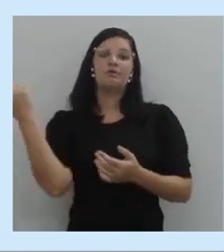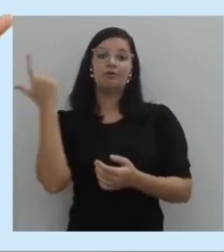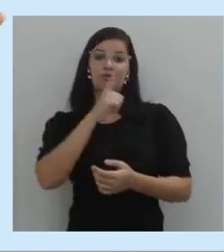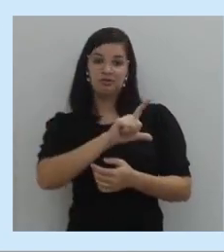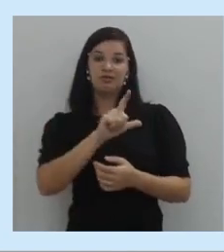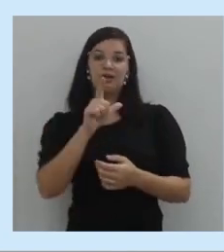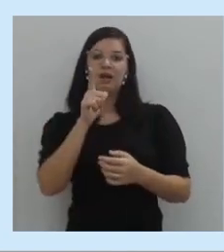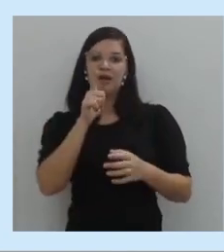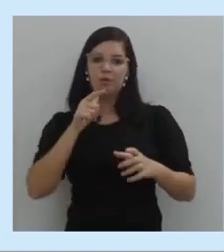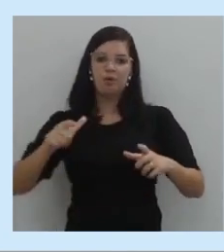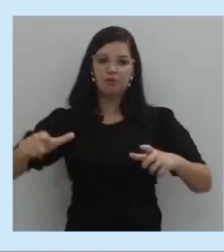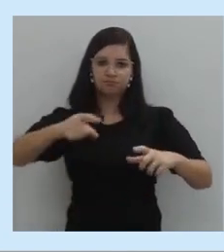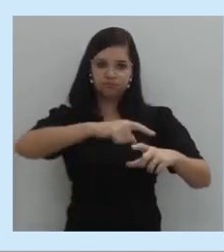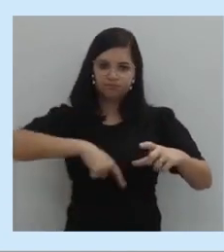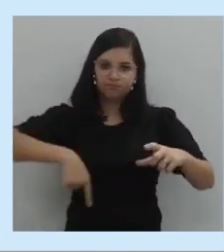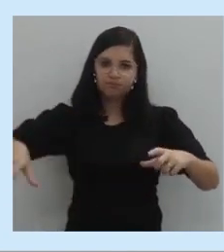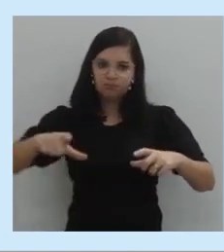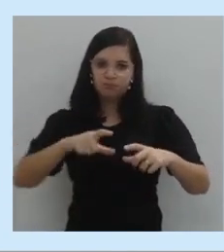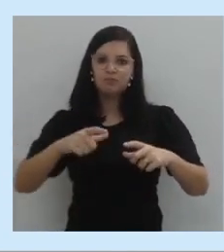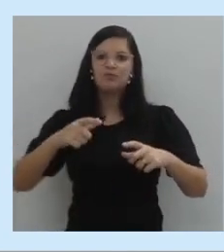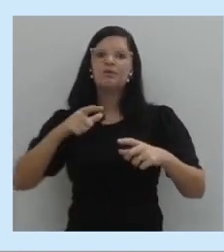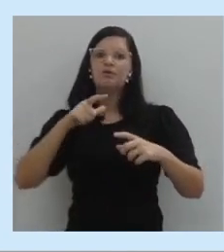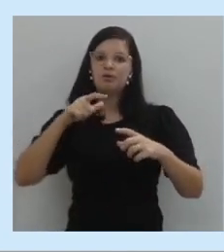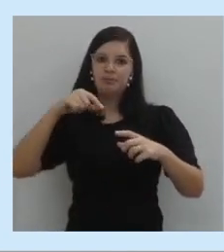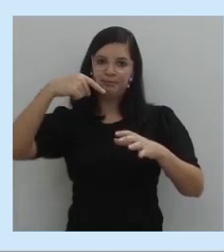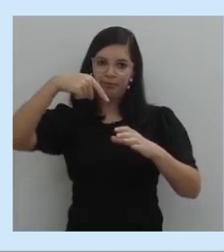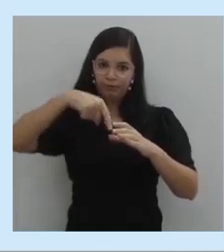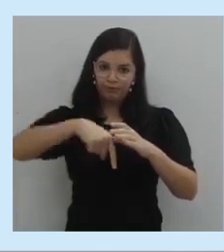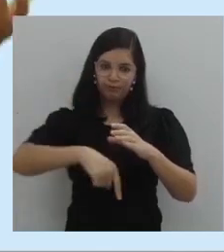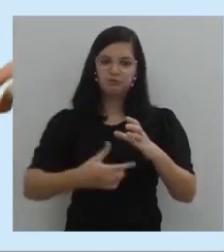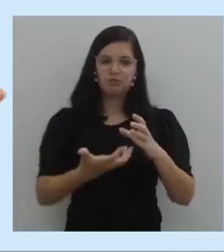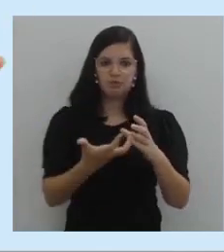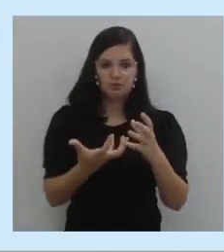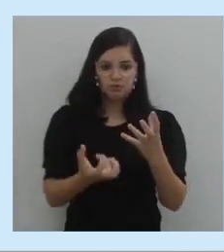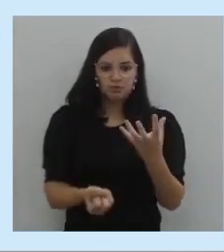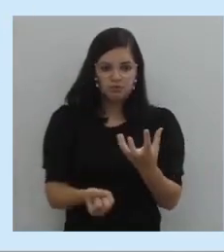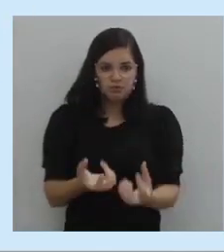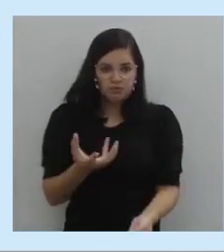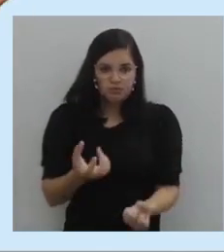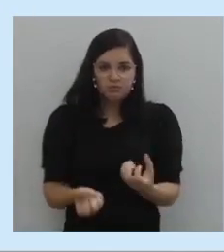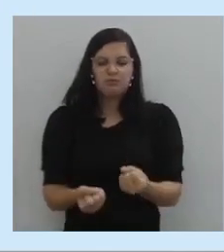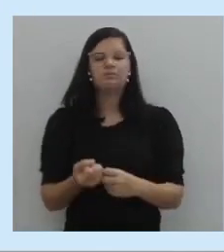às bacias hidrográficas que há também uma infiltração maior de água